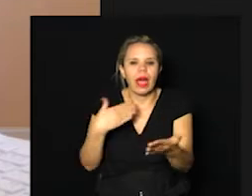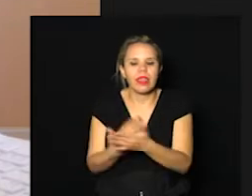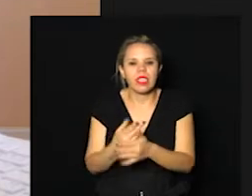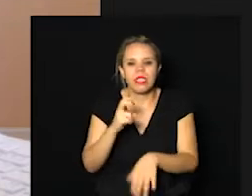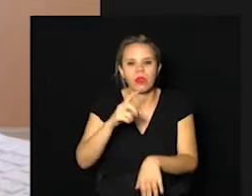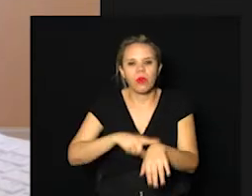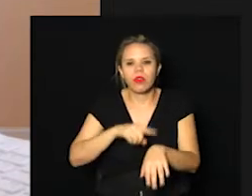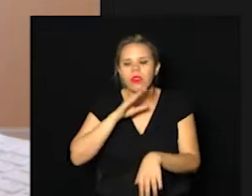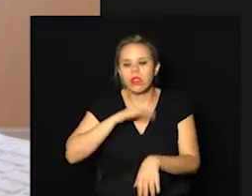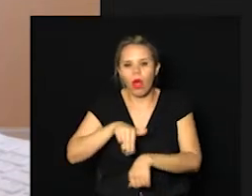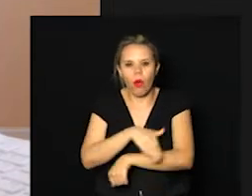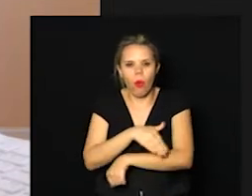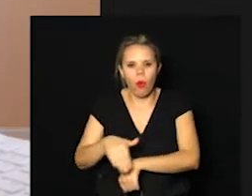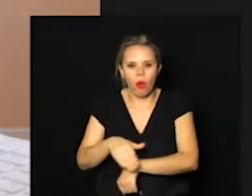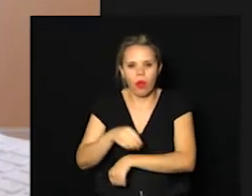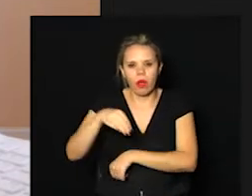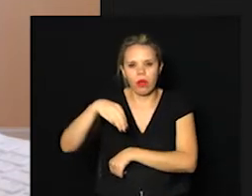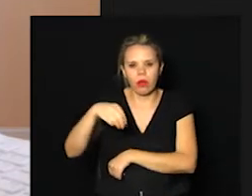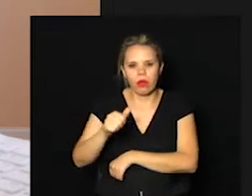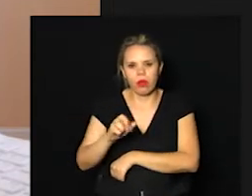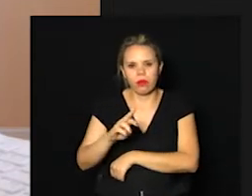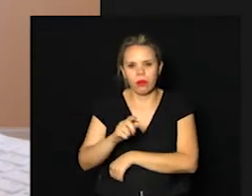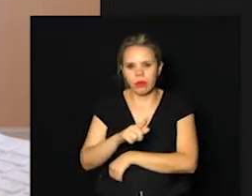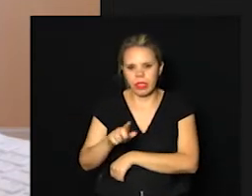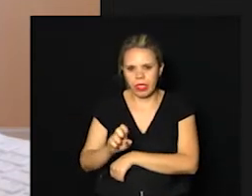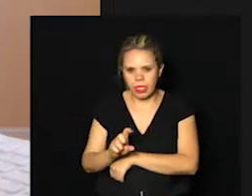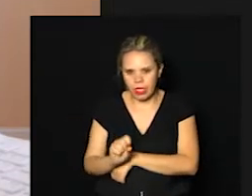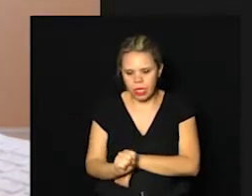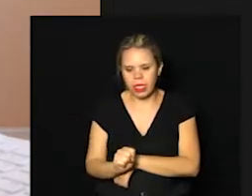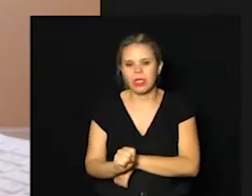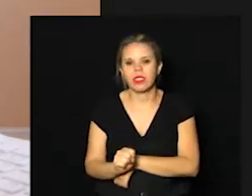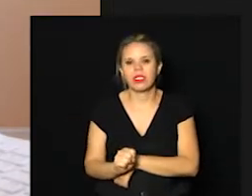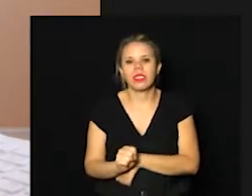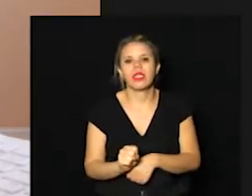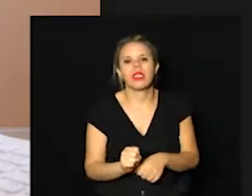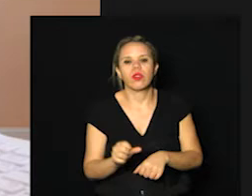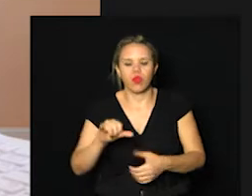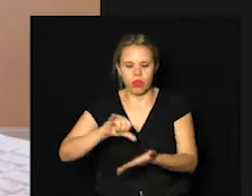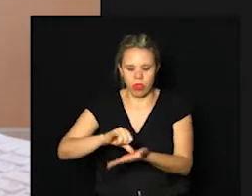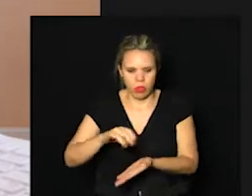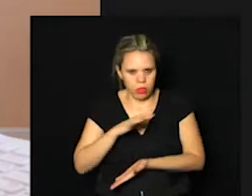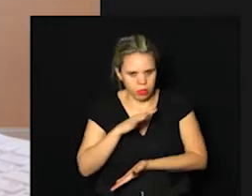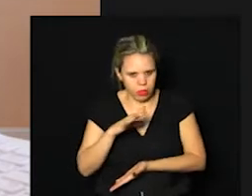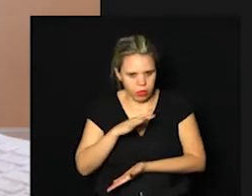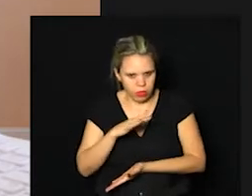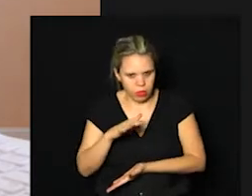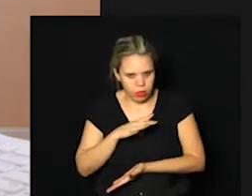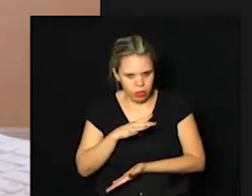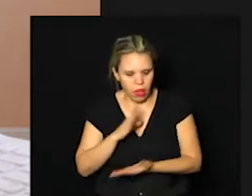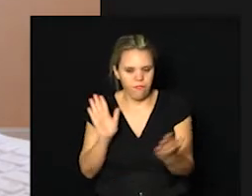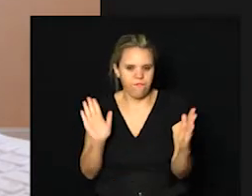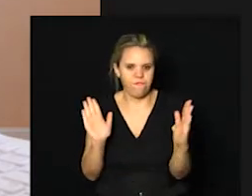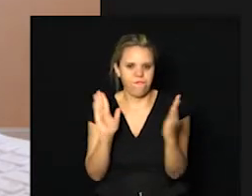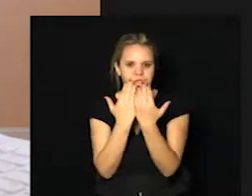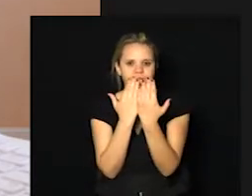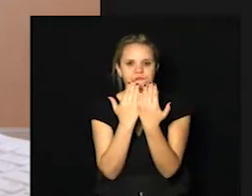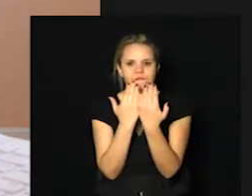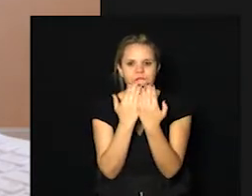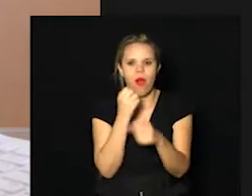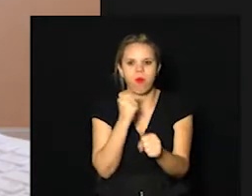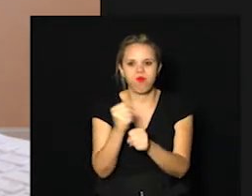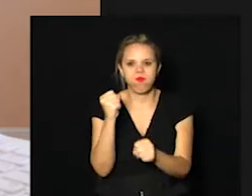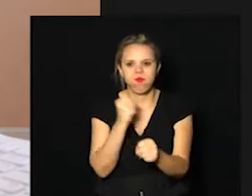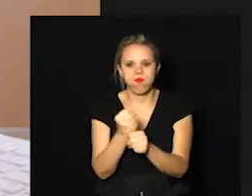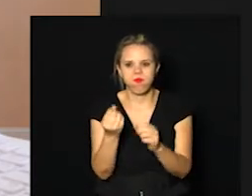tarde, a rua Marquês de Três Rios, um trecho dessa rua no centro da cidade, está fechada para obras